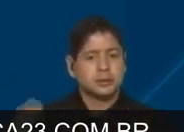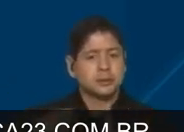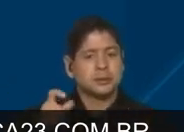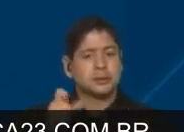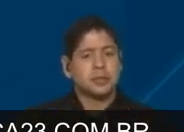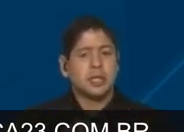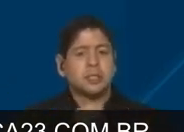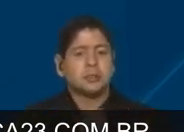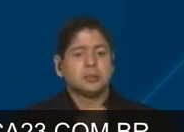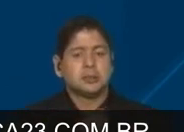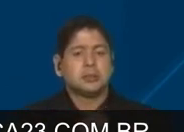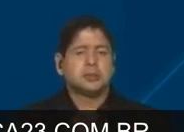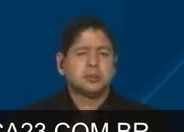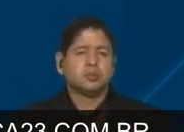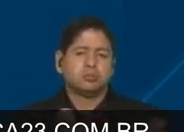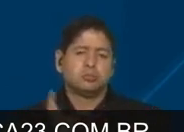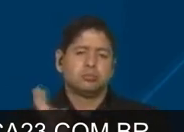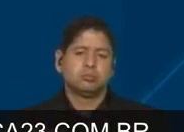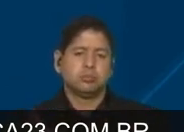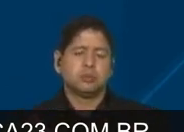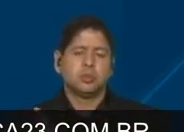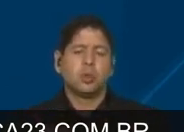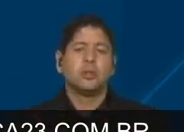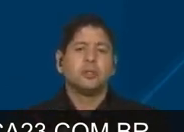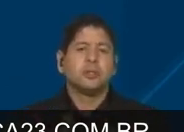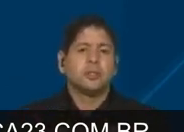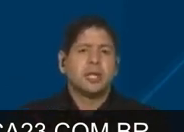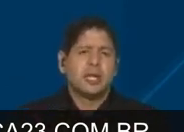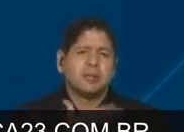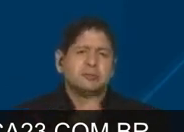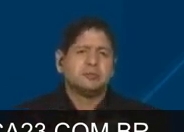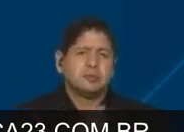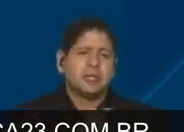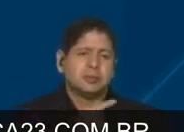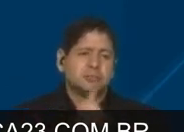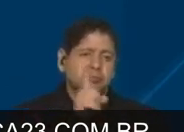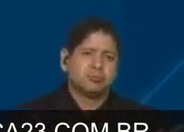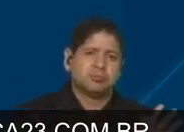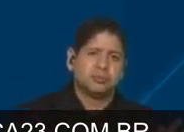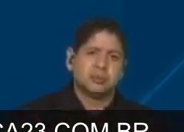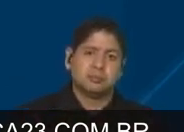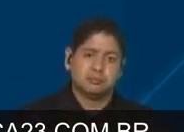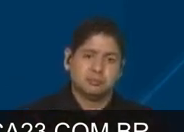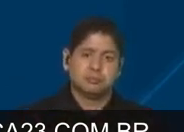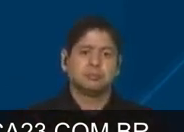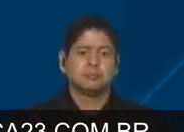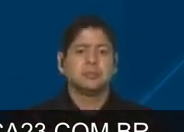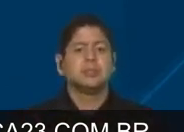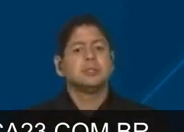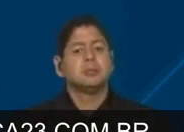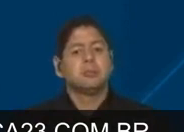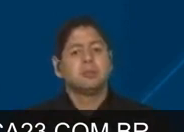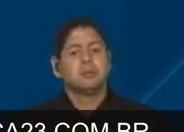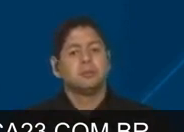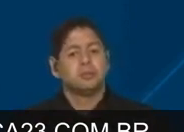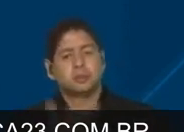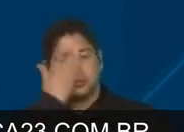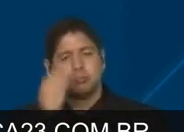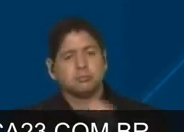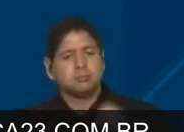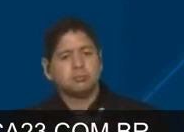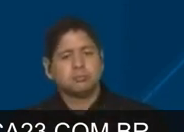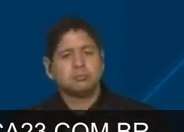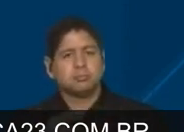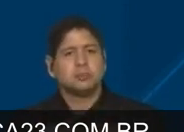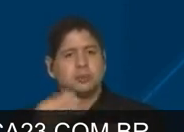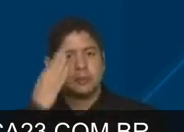tratar de uma reportagem sobre o assunto, como oferta inverídica de desconto para quitação da dívida, e convida o internauta a clicar